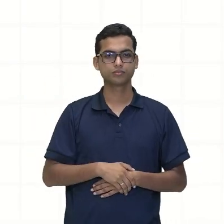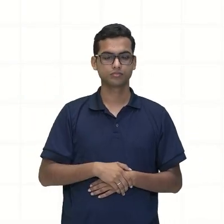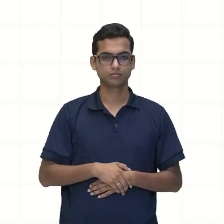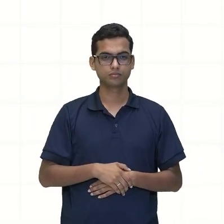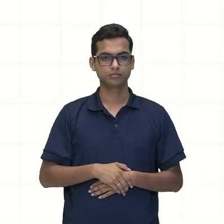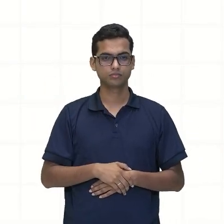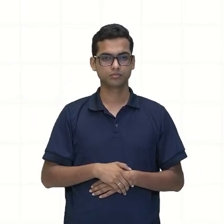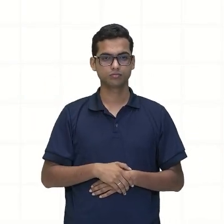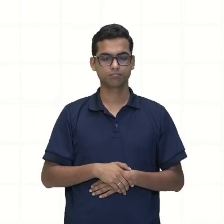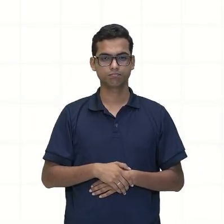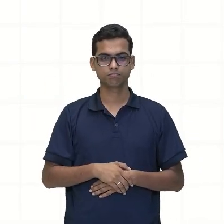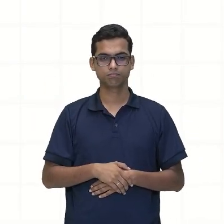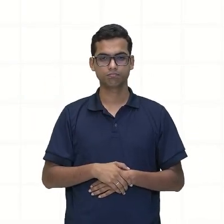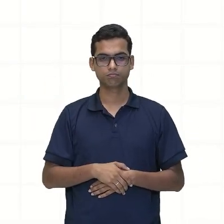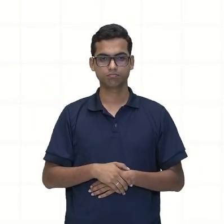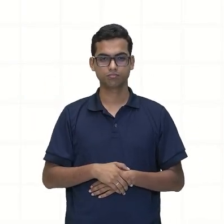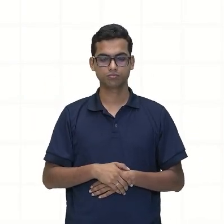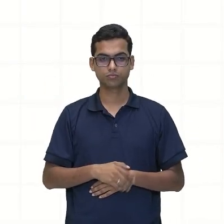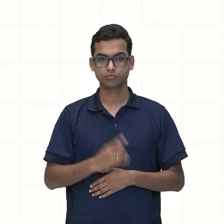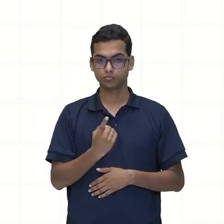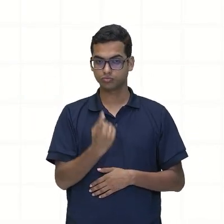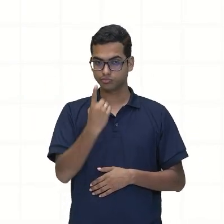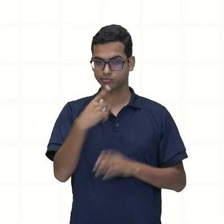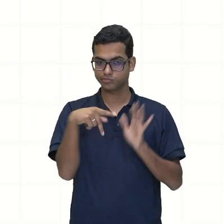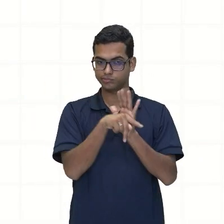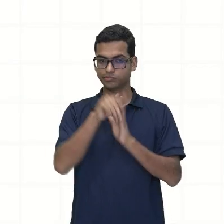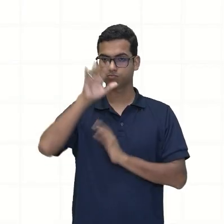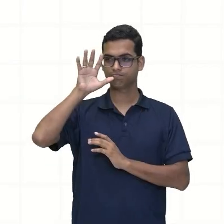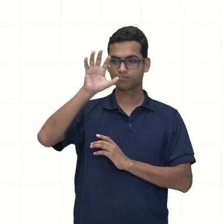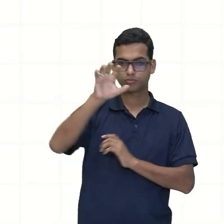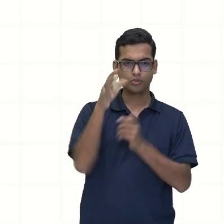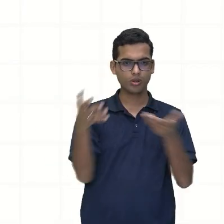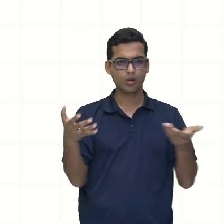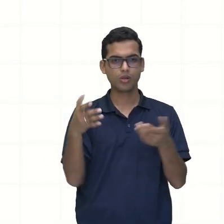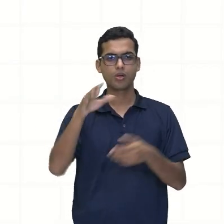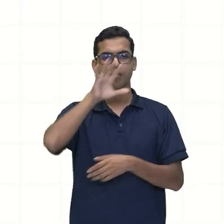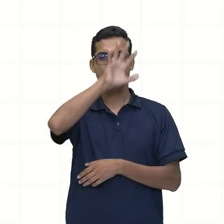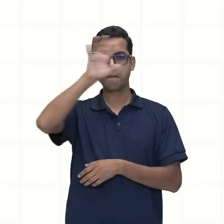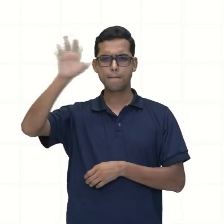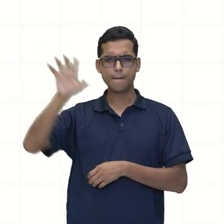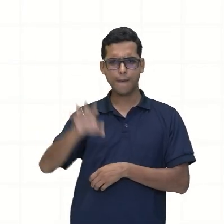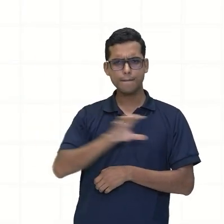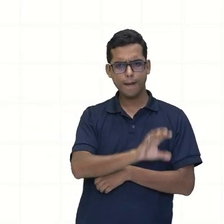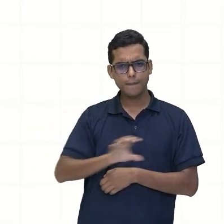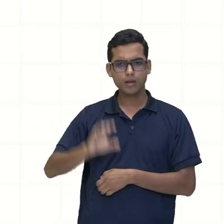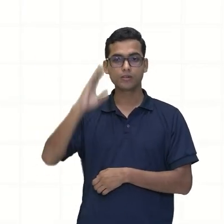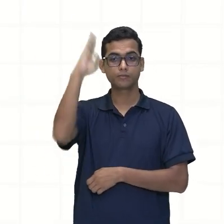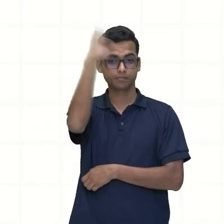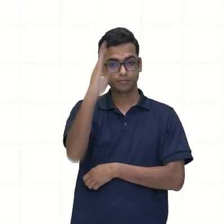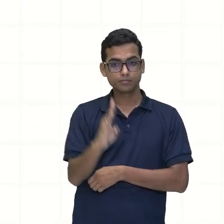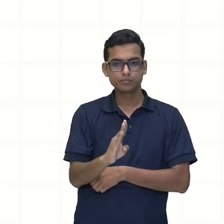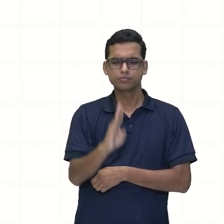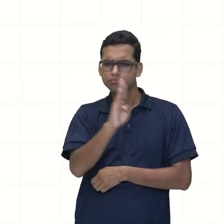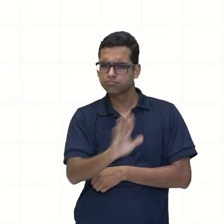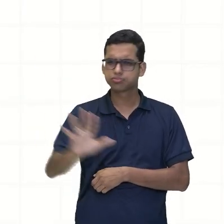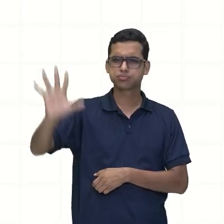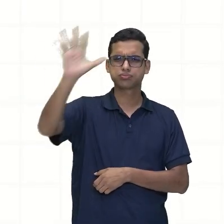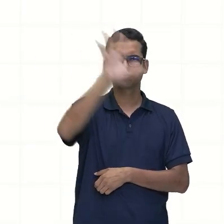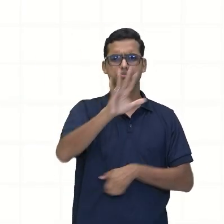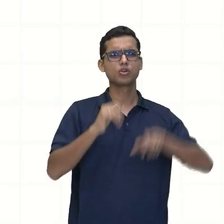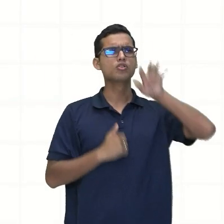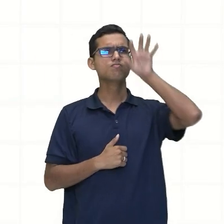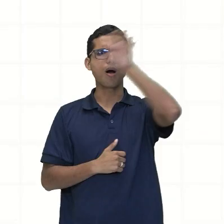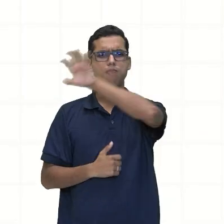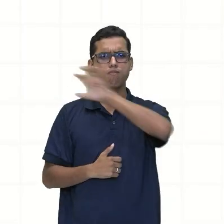para vocês. Na interregional, eu já coloquei aí todo o território brasileiro, né? O que está acontecendo? De onde é que essas pessoas